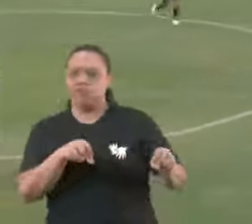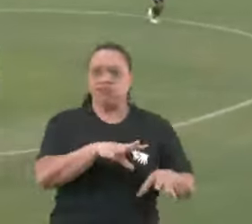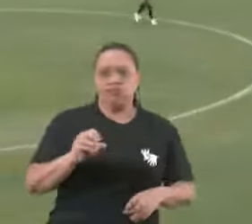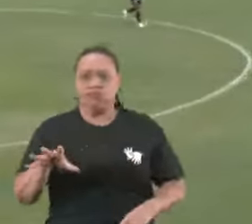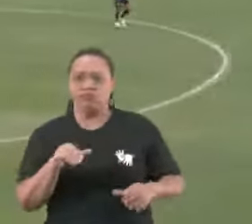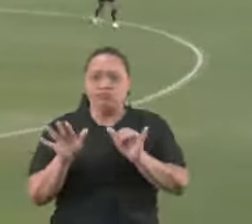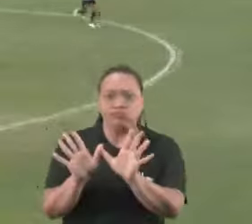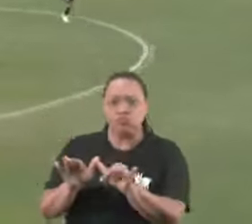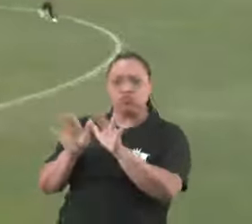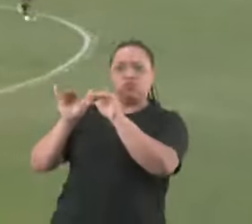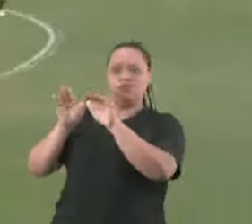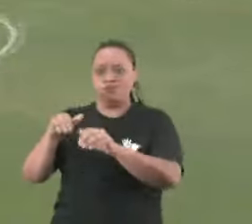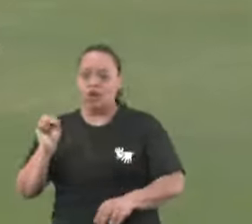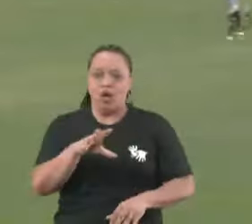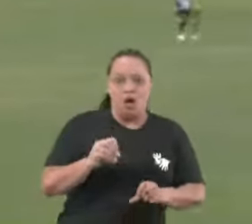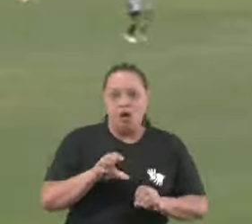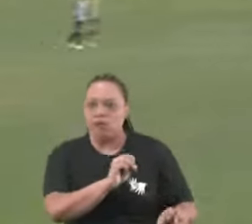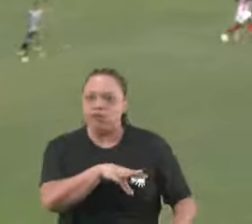Clareou.